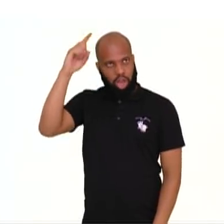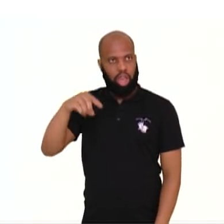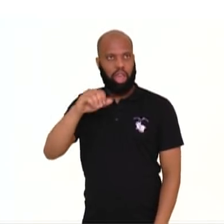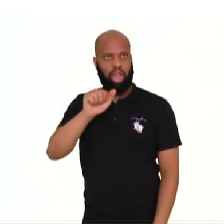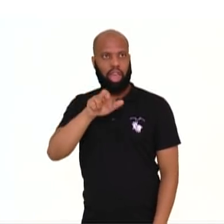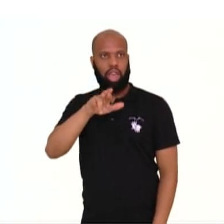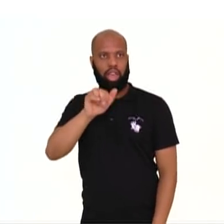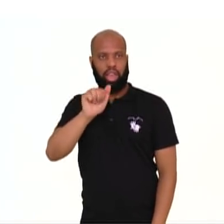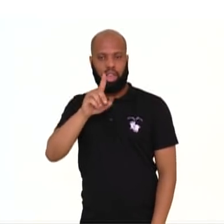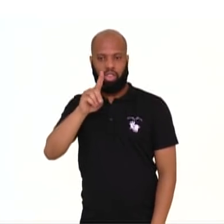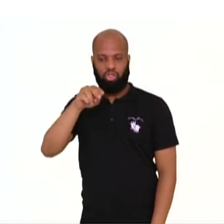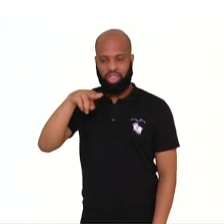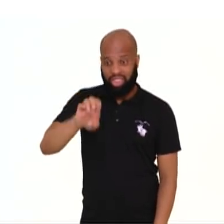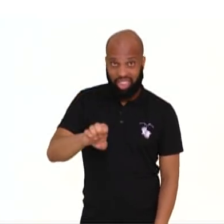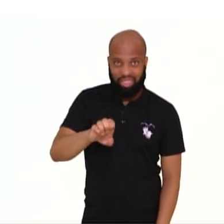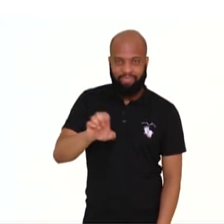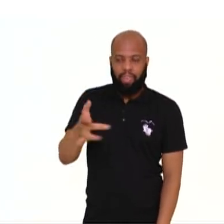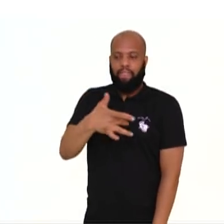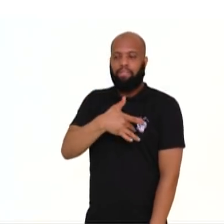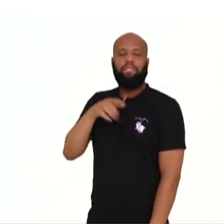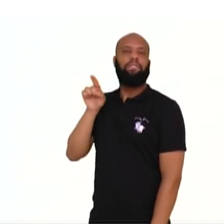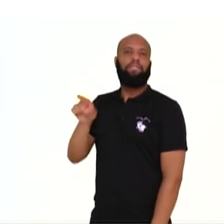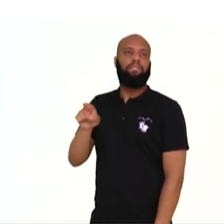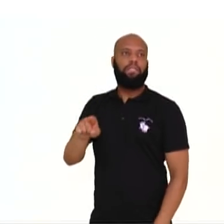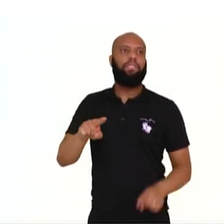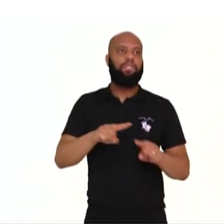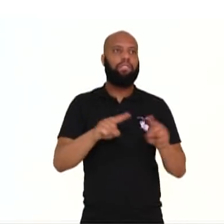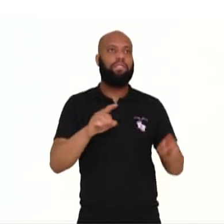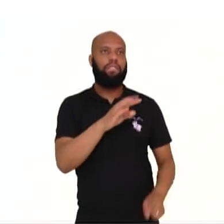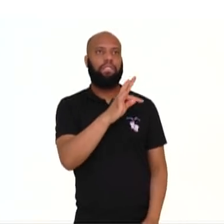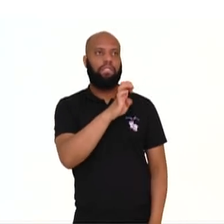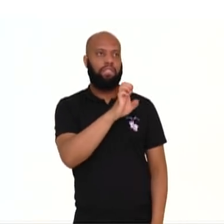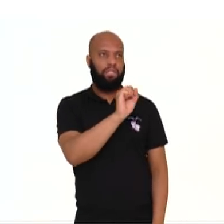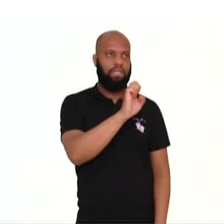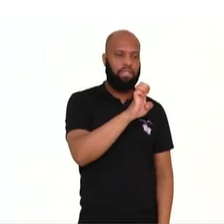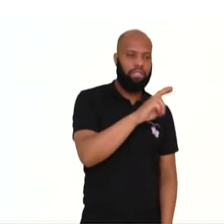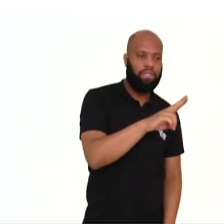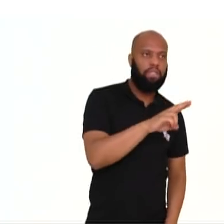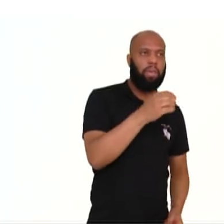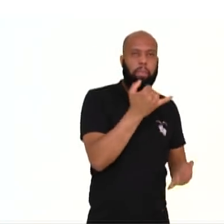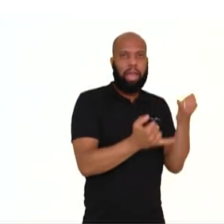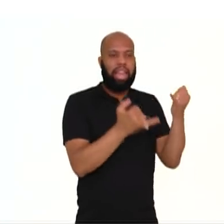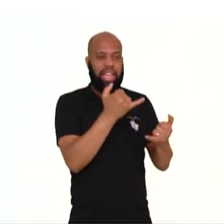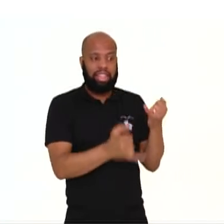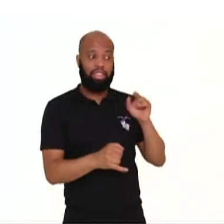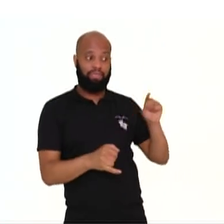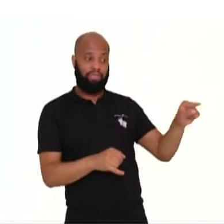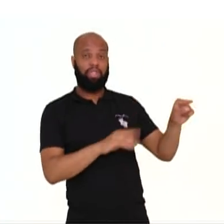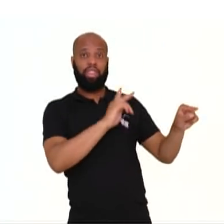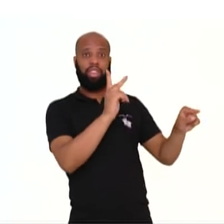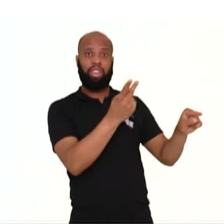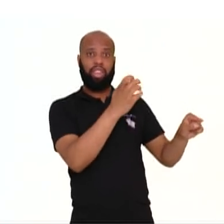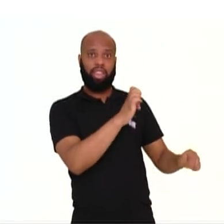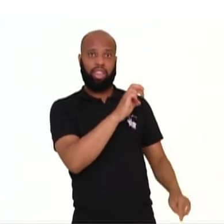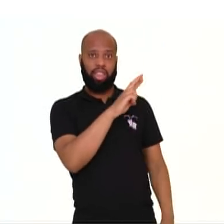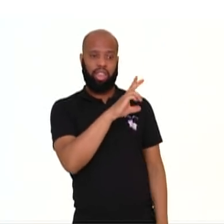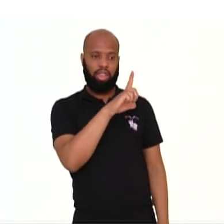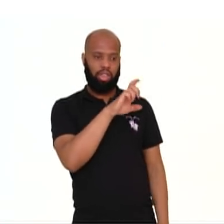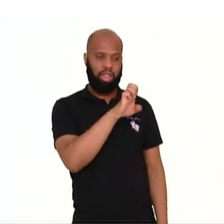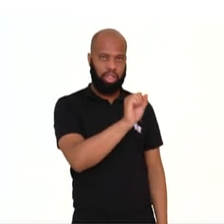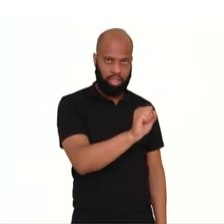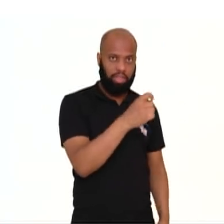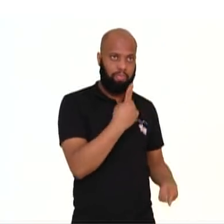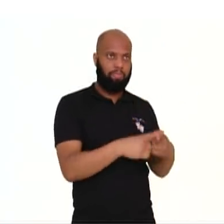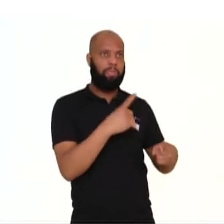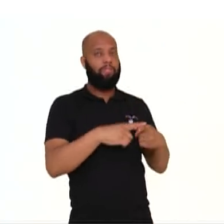no labirinto e, como era um grande herói, Teseu era mais ou menos um Hércules aqui para os atenienses, sabe? Era